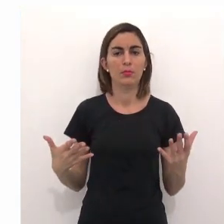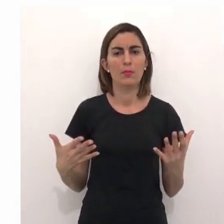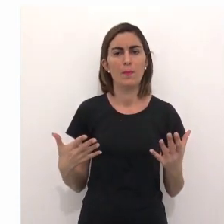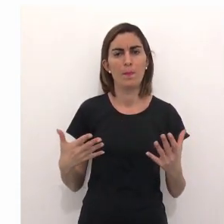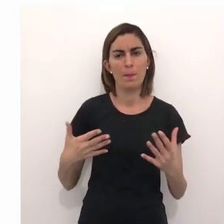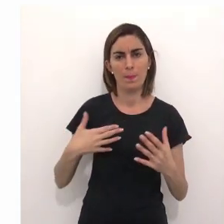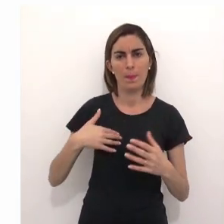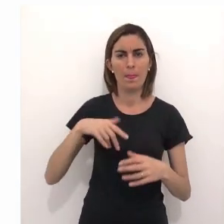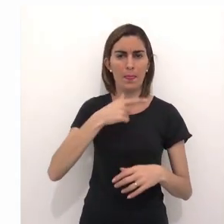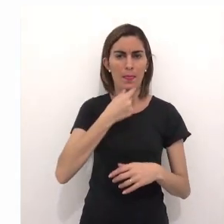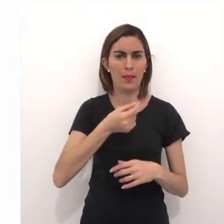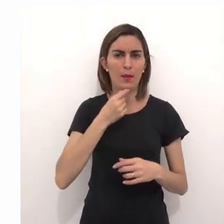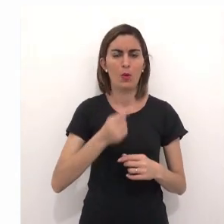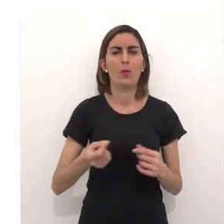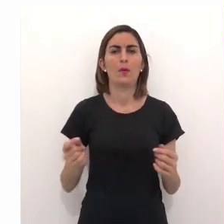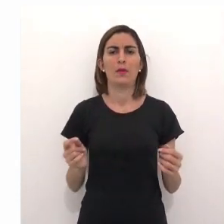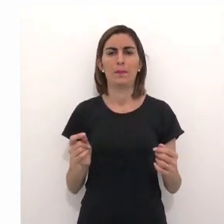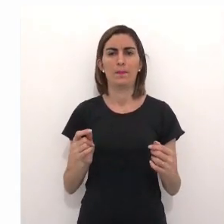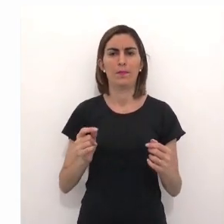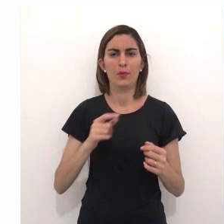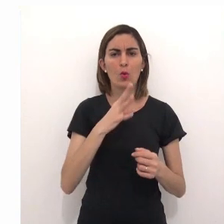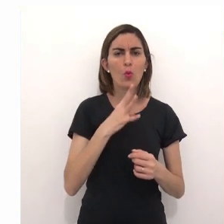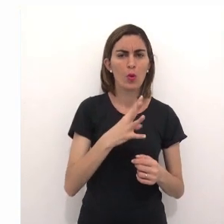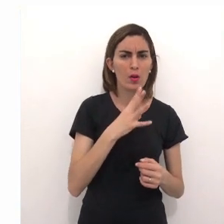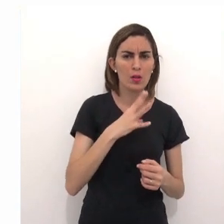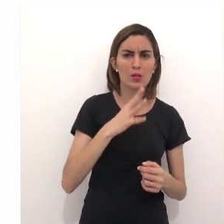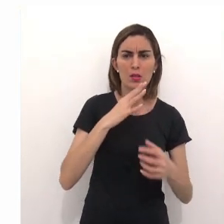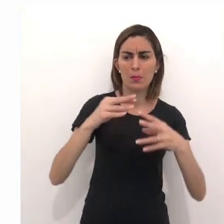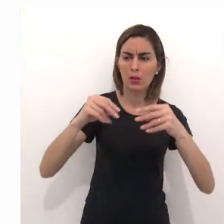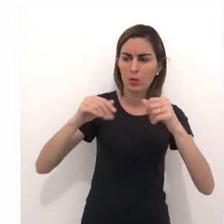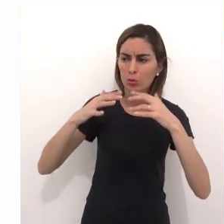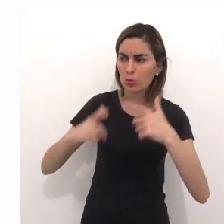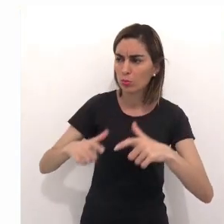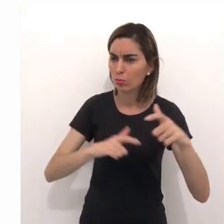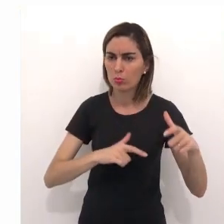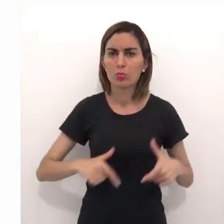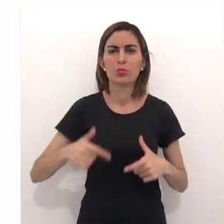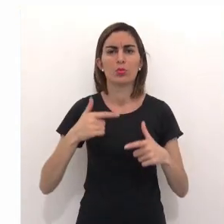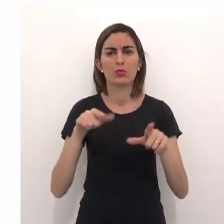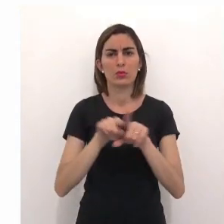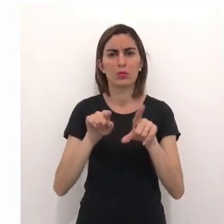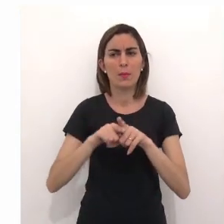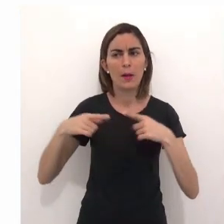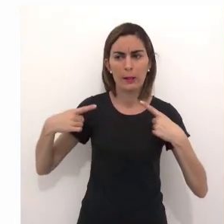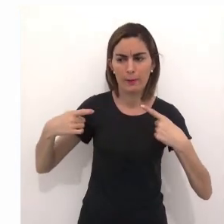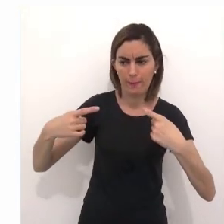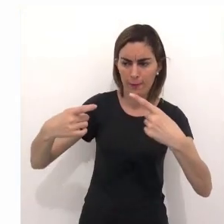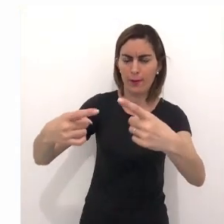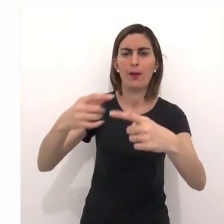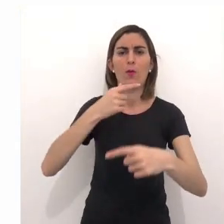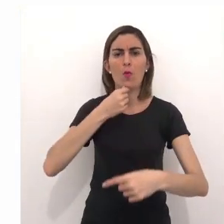composta de homens conhecedores do terreno e do modo de guerrear,